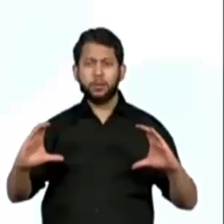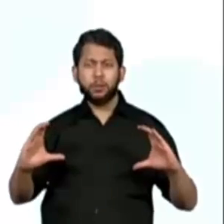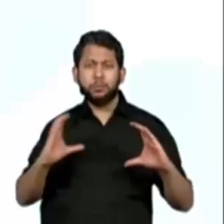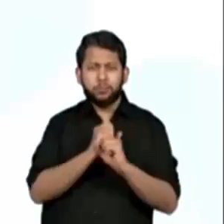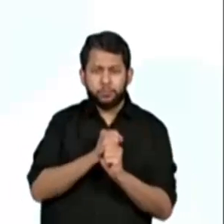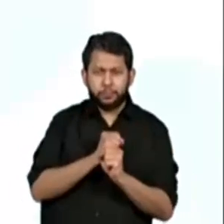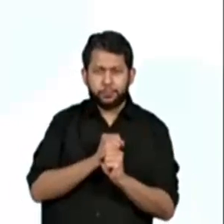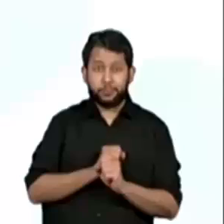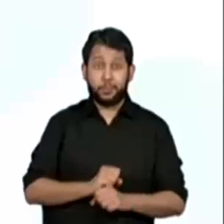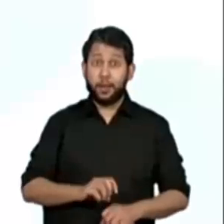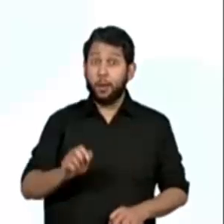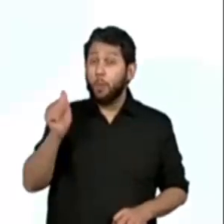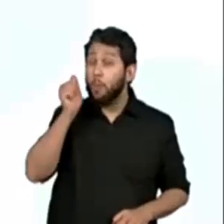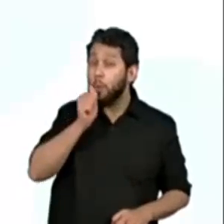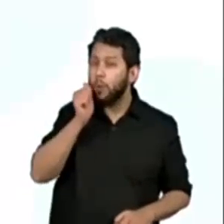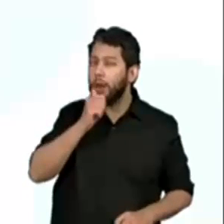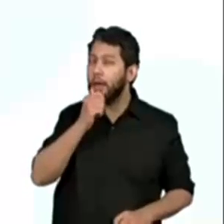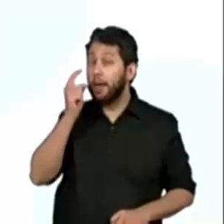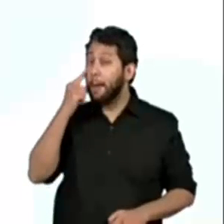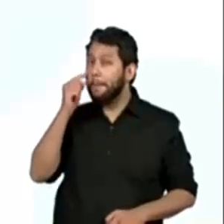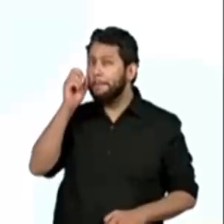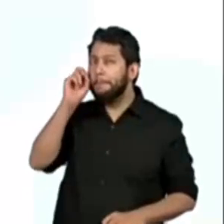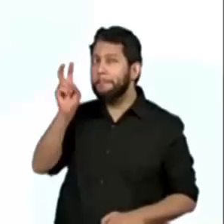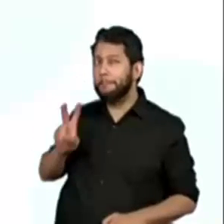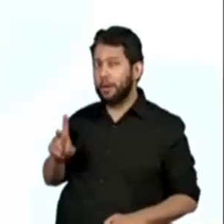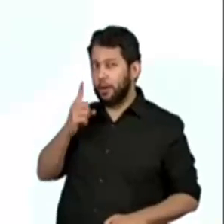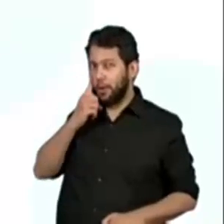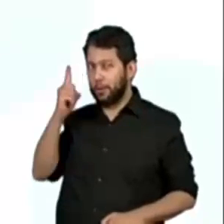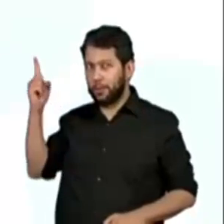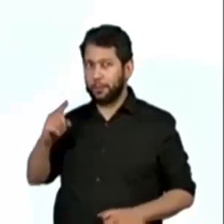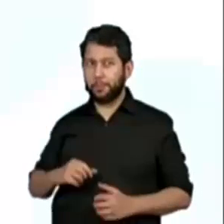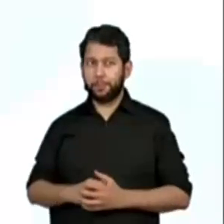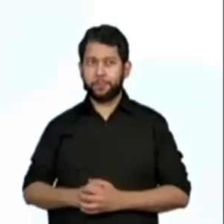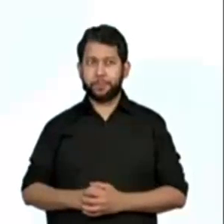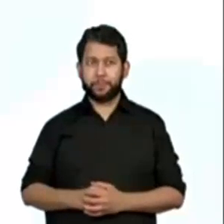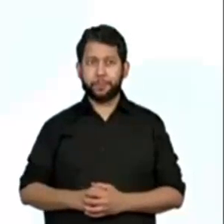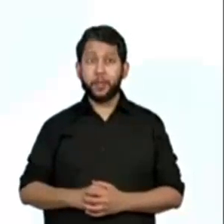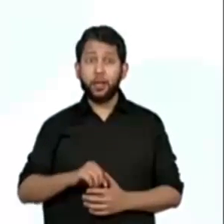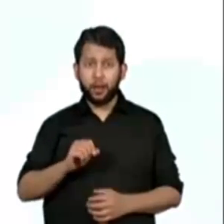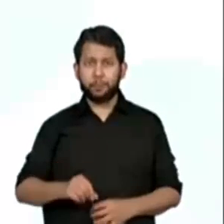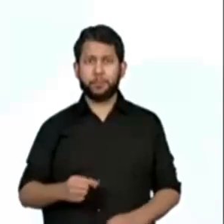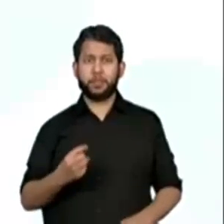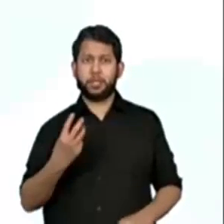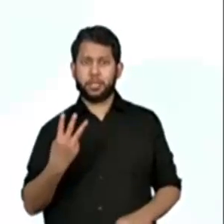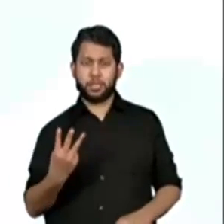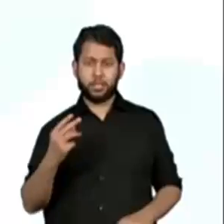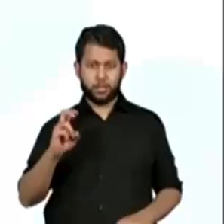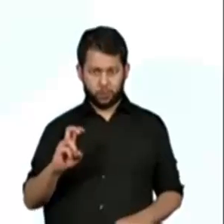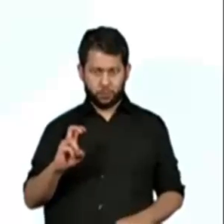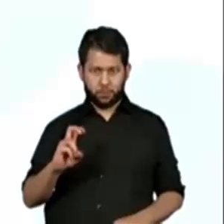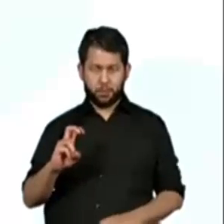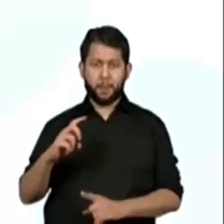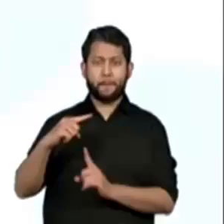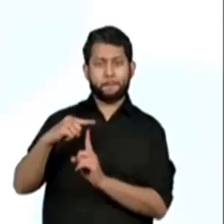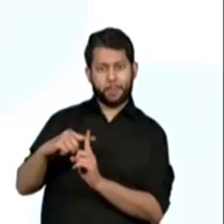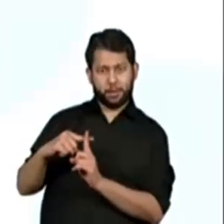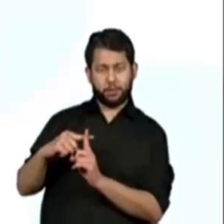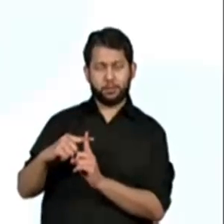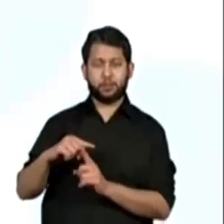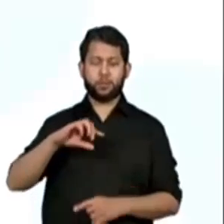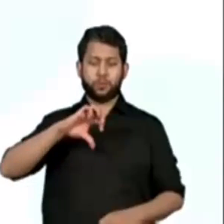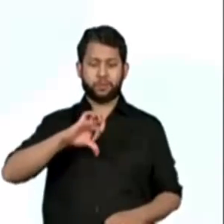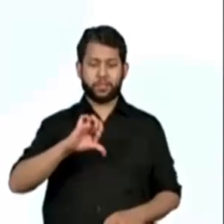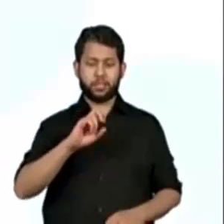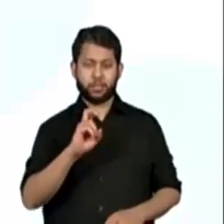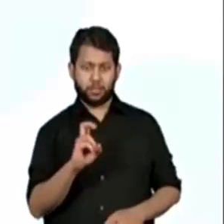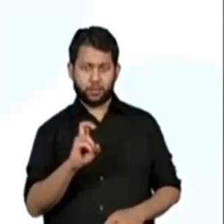Sofia calculou desta maneira. Presta atenção como é que a Sofia pensou. Ela calculou 35 mais